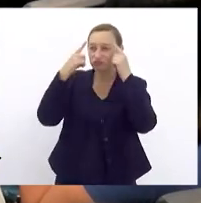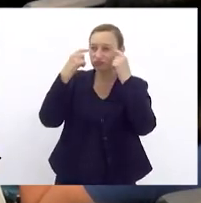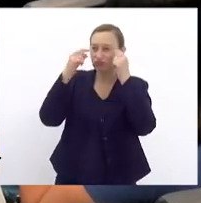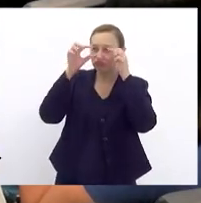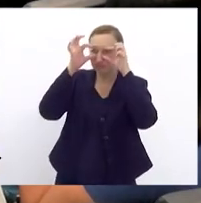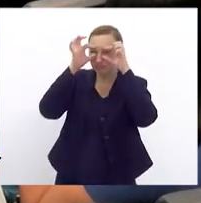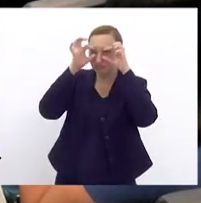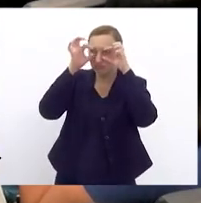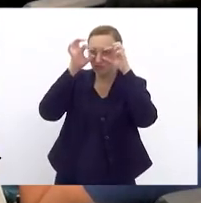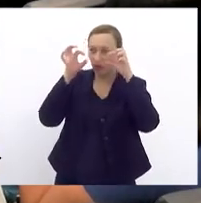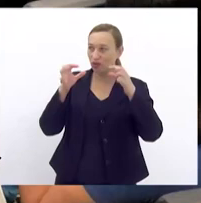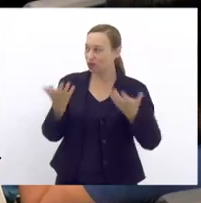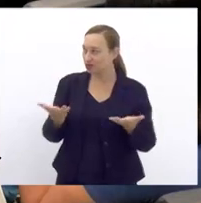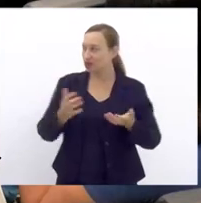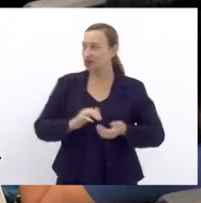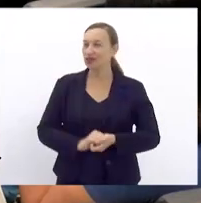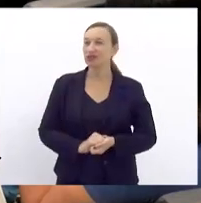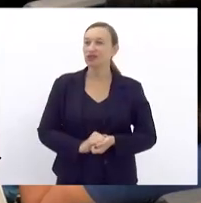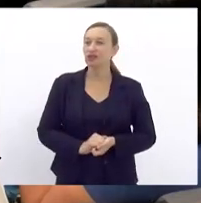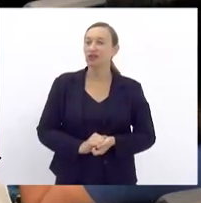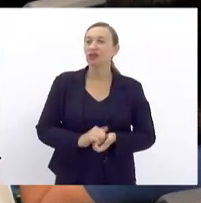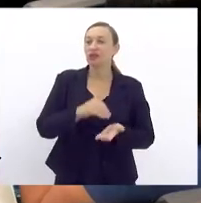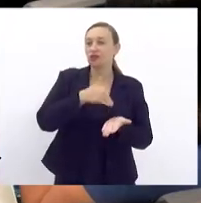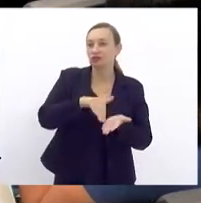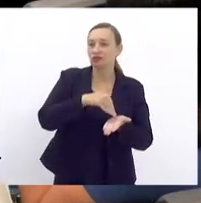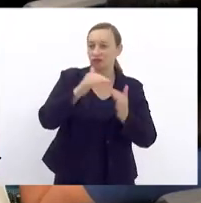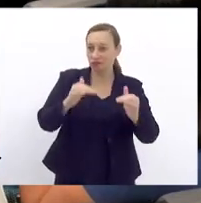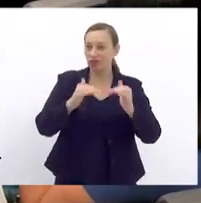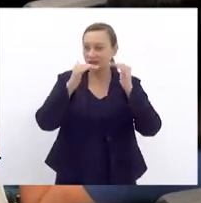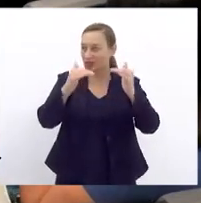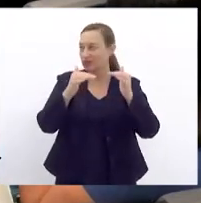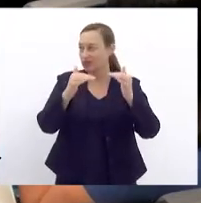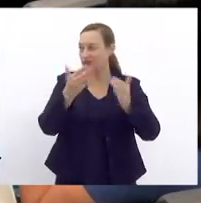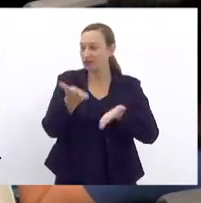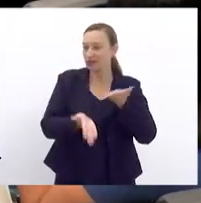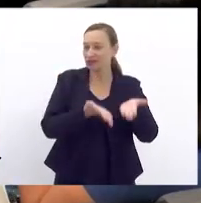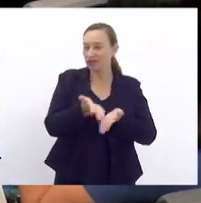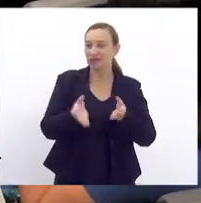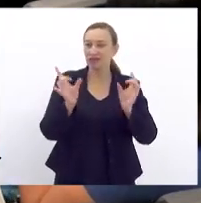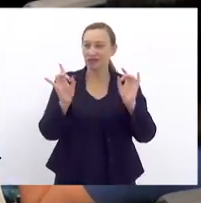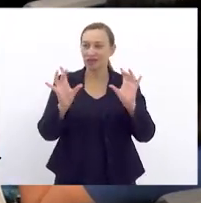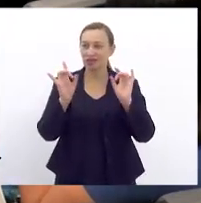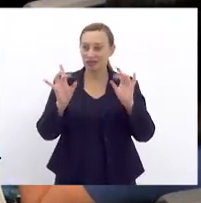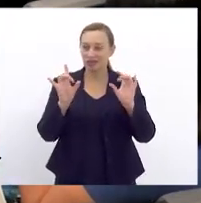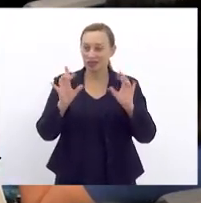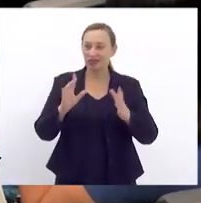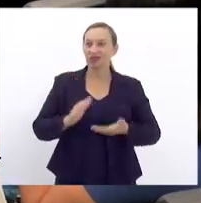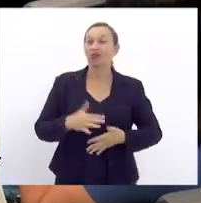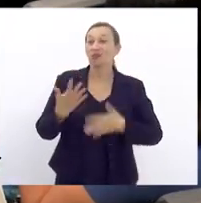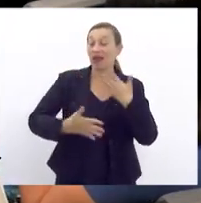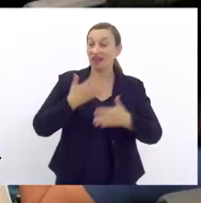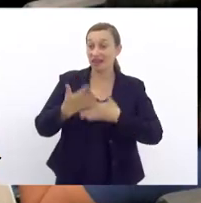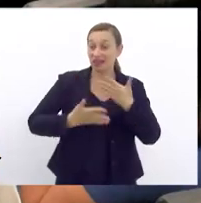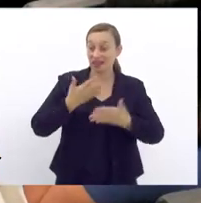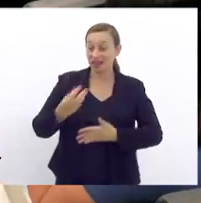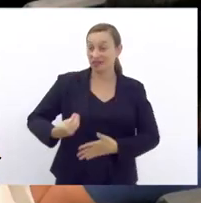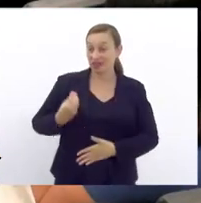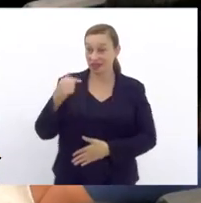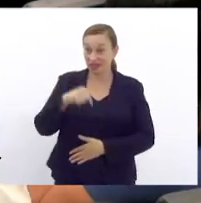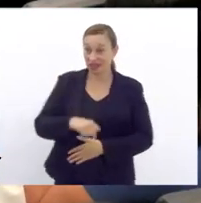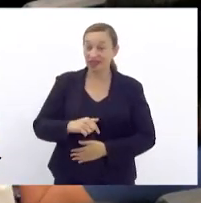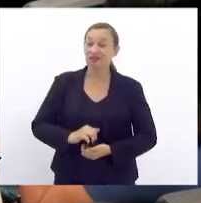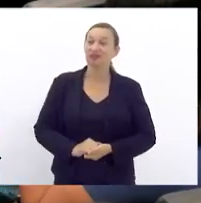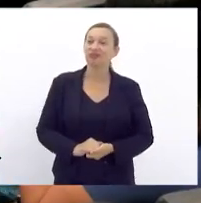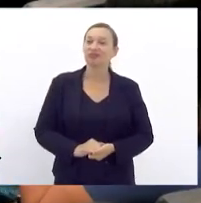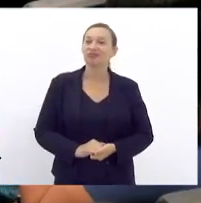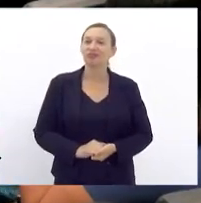e sou atualmente subsecretário de cuidados especiais gente bom dia É um prazer imenso estar aqui eu quero começar a